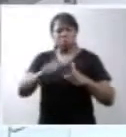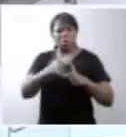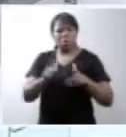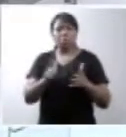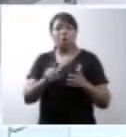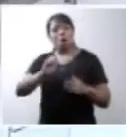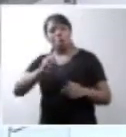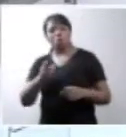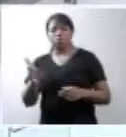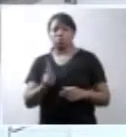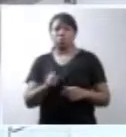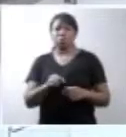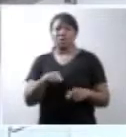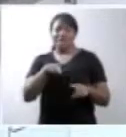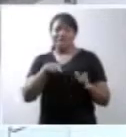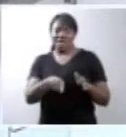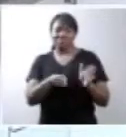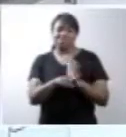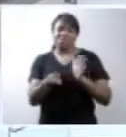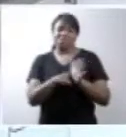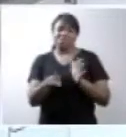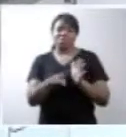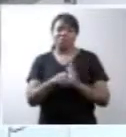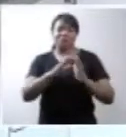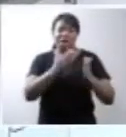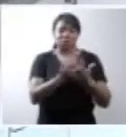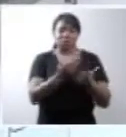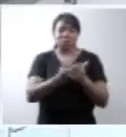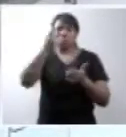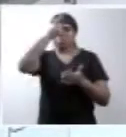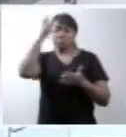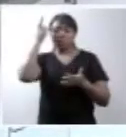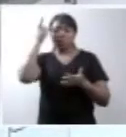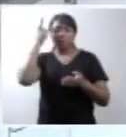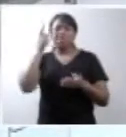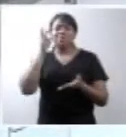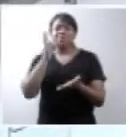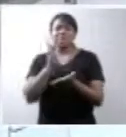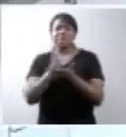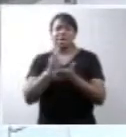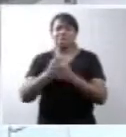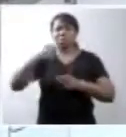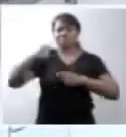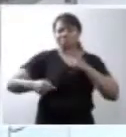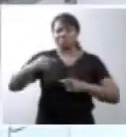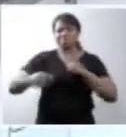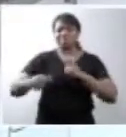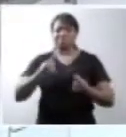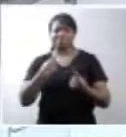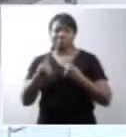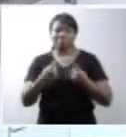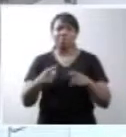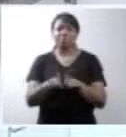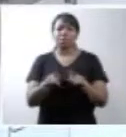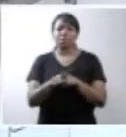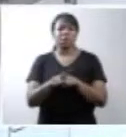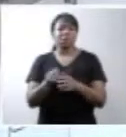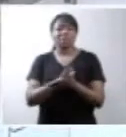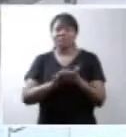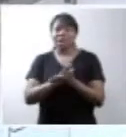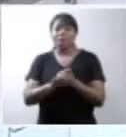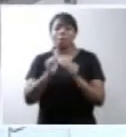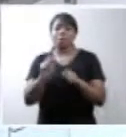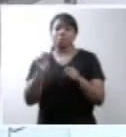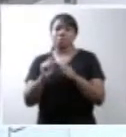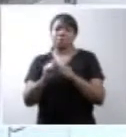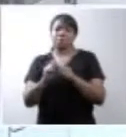Porque este tipo de pergunta que a Escola de Gente diariamente combate sequer pode ser feita